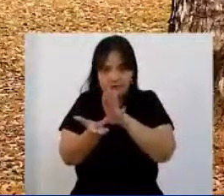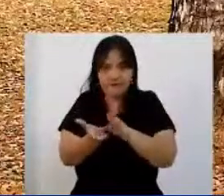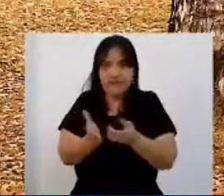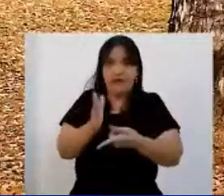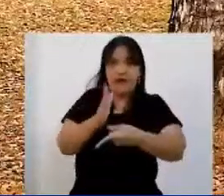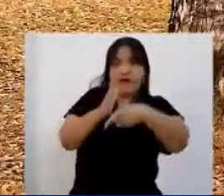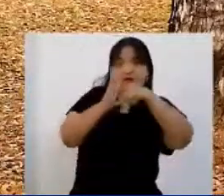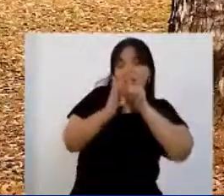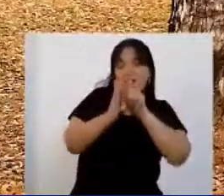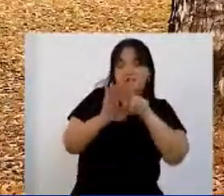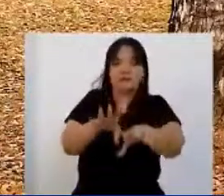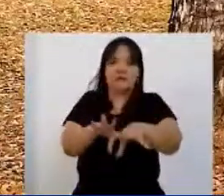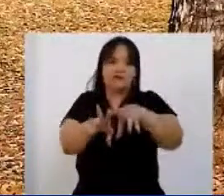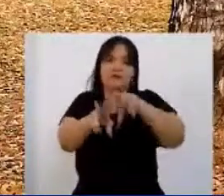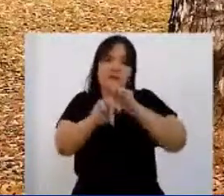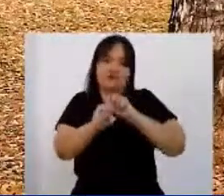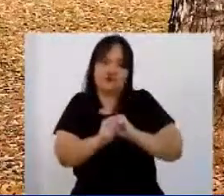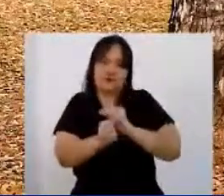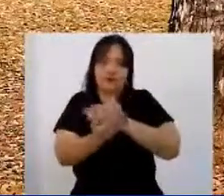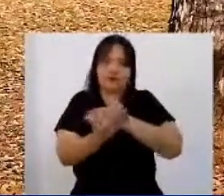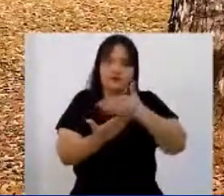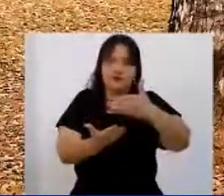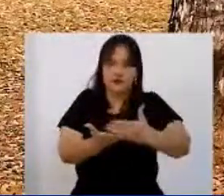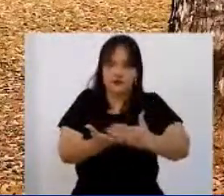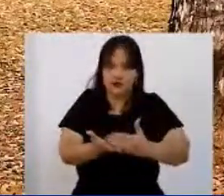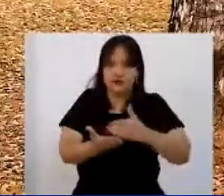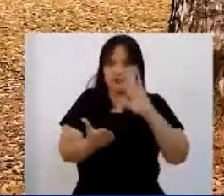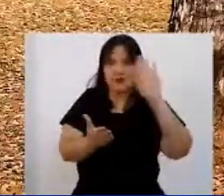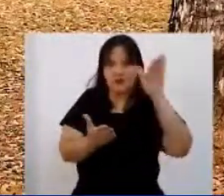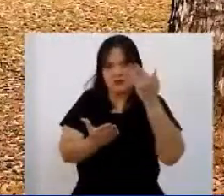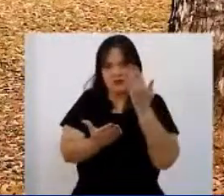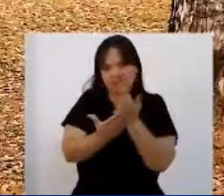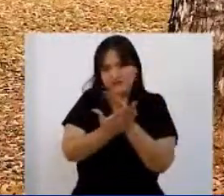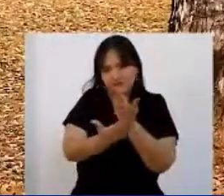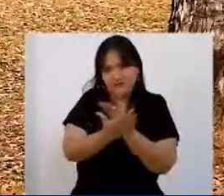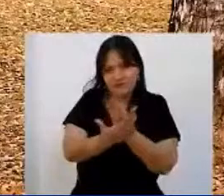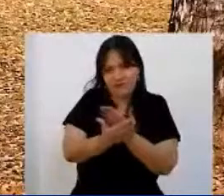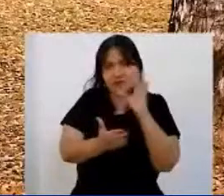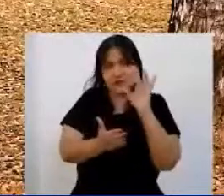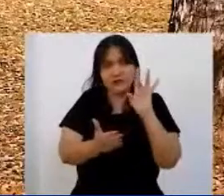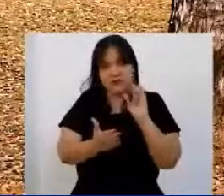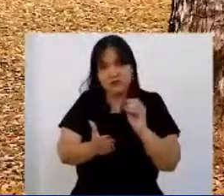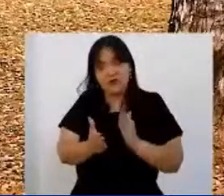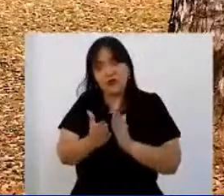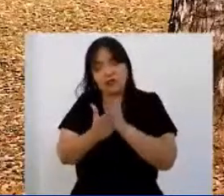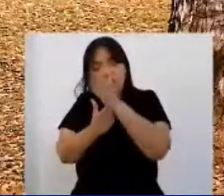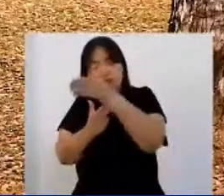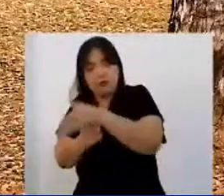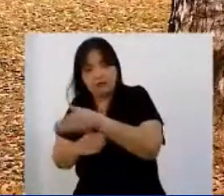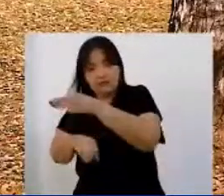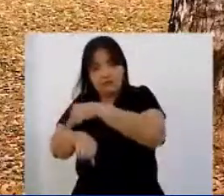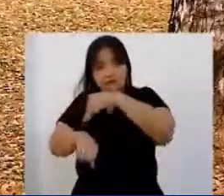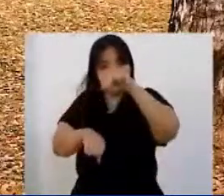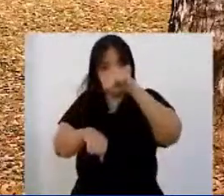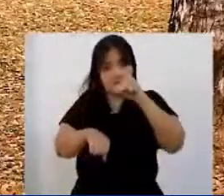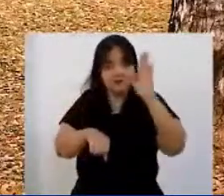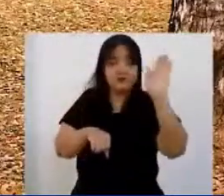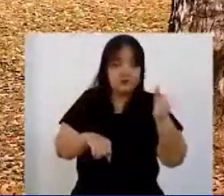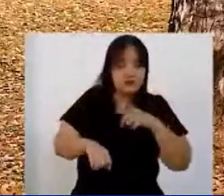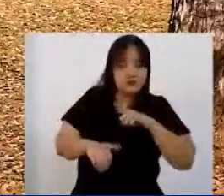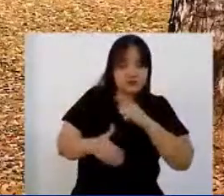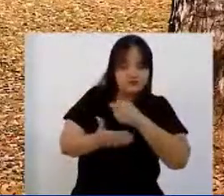não começaram após a formação. Elas tiveram início na metade da minha formação. E eu só consegui entrar porque eu